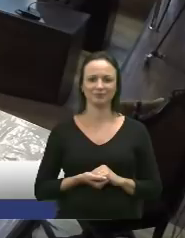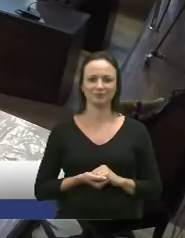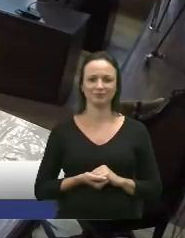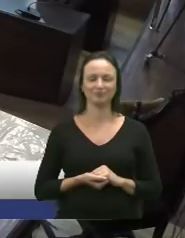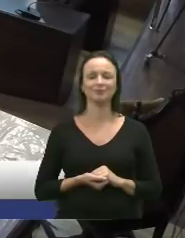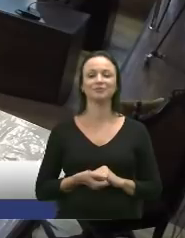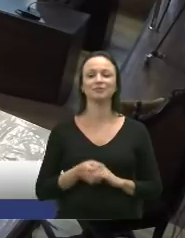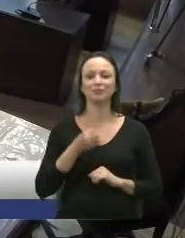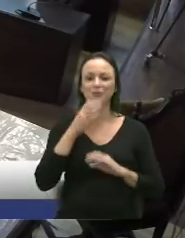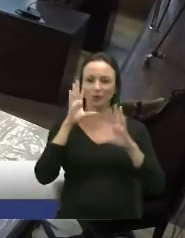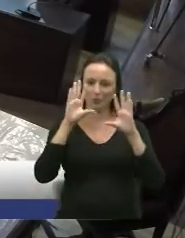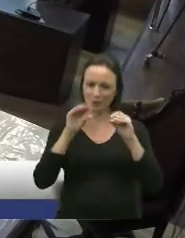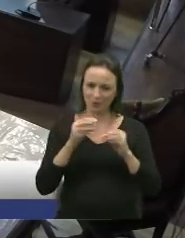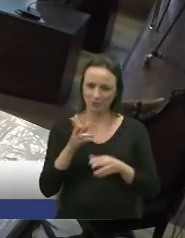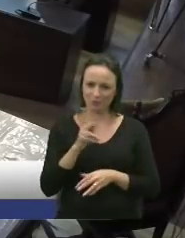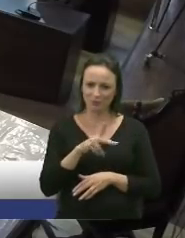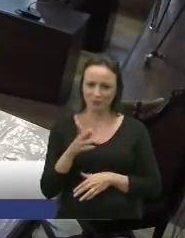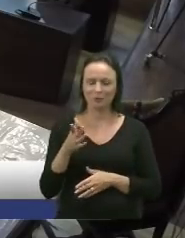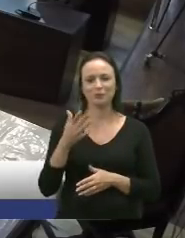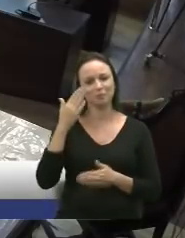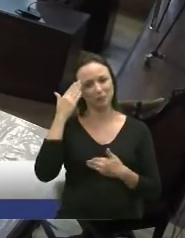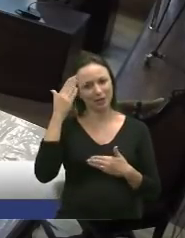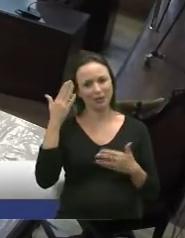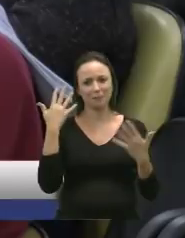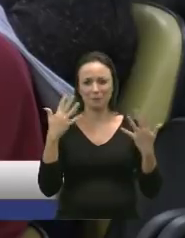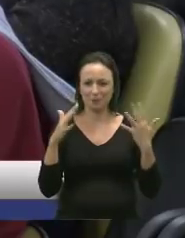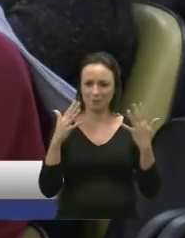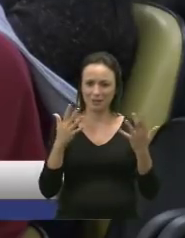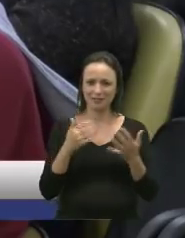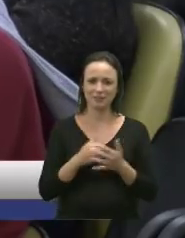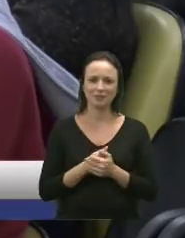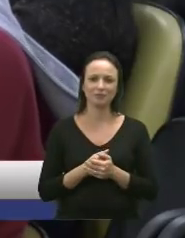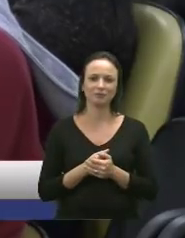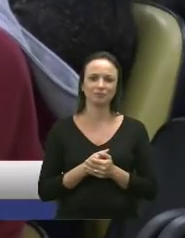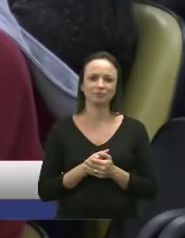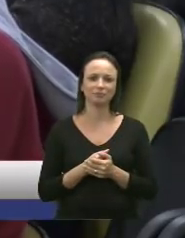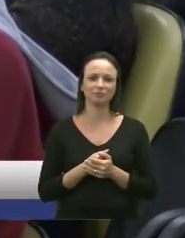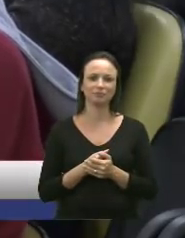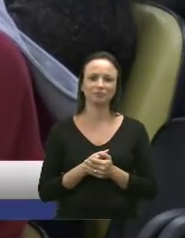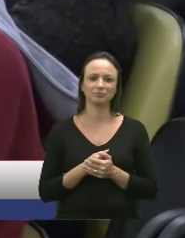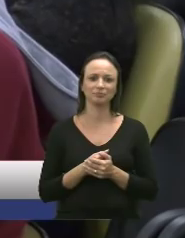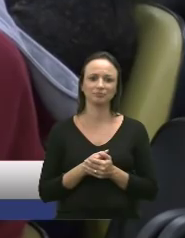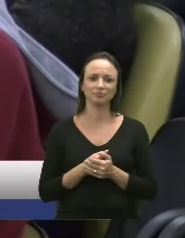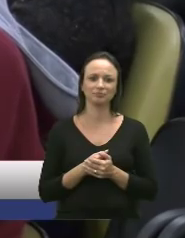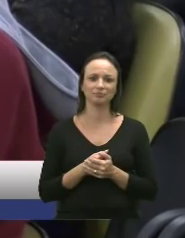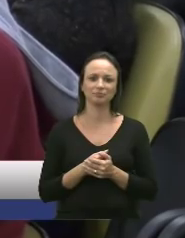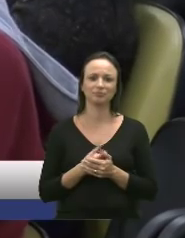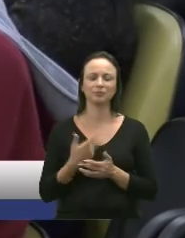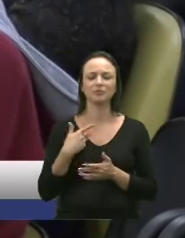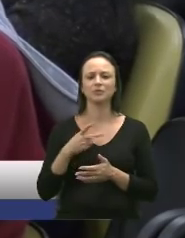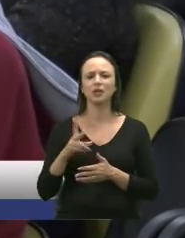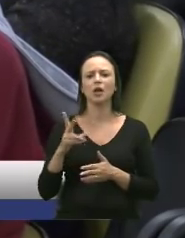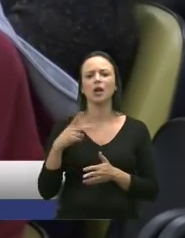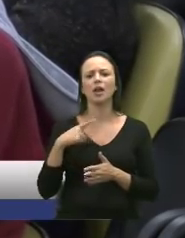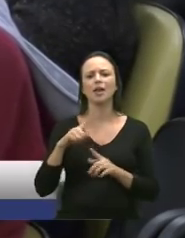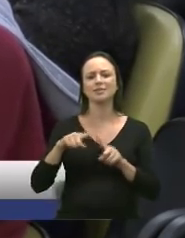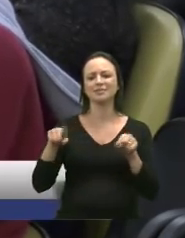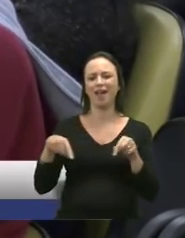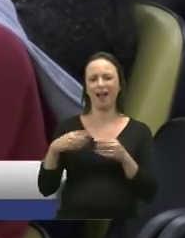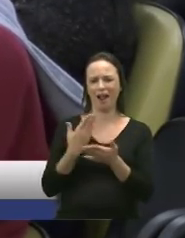Boa noite, Marcos. Obrigado e parabéns. Uma coisa que eu sempre me pego em sala de